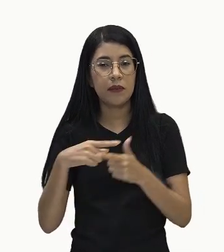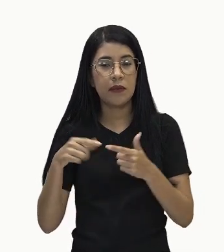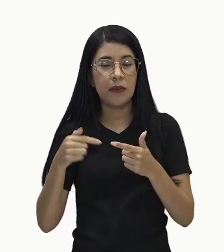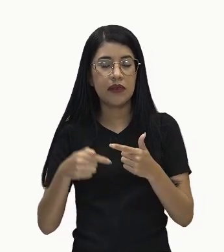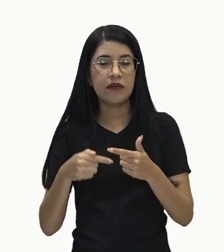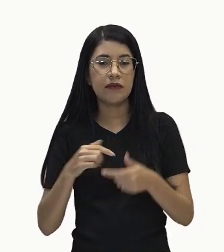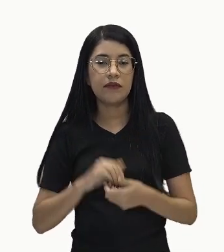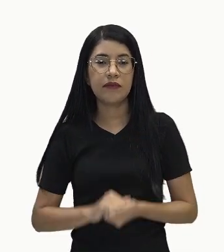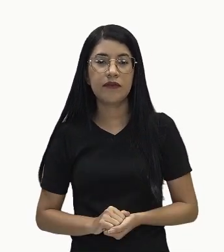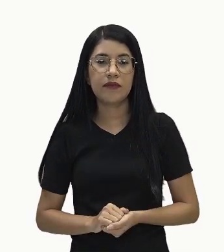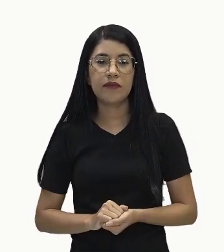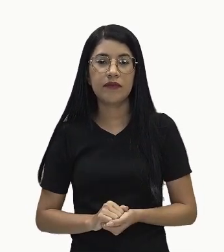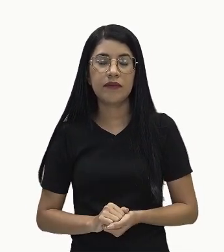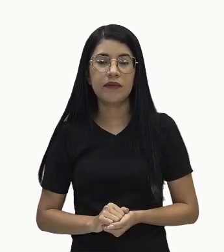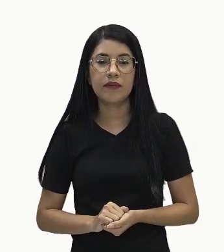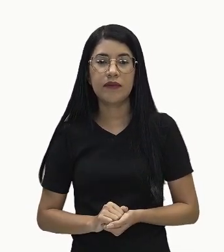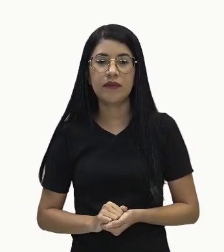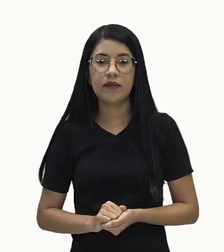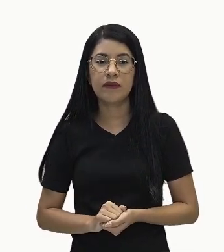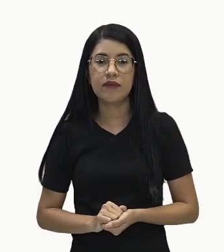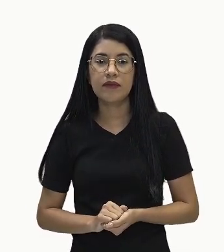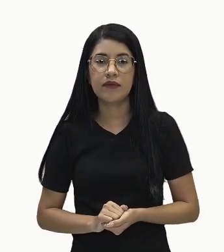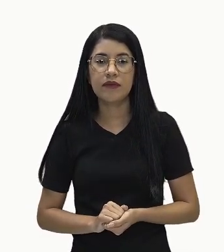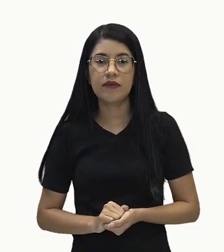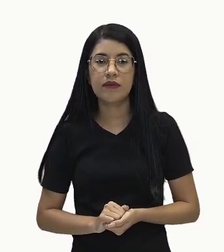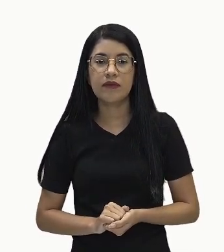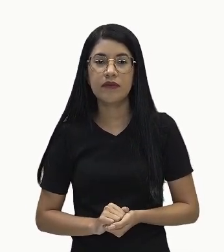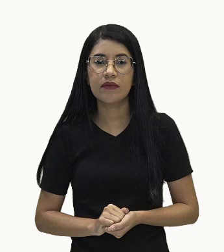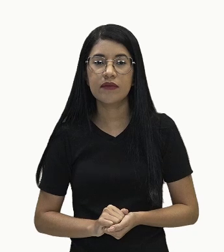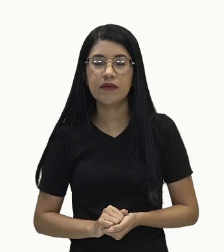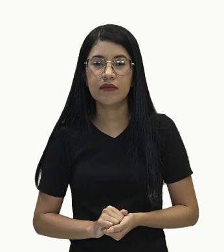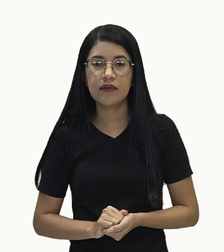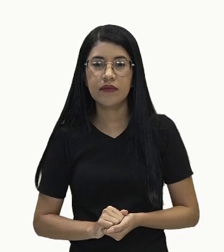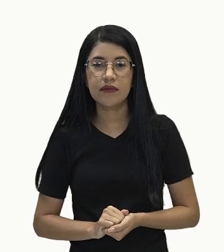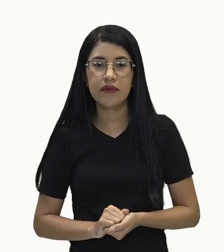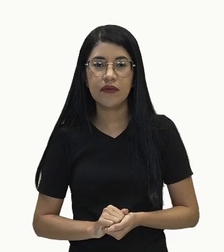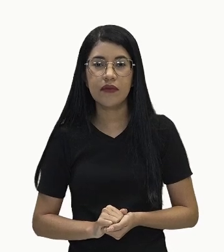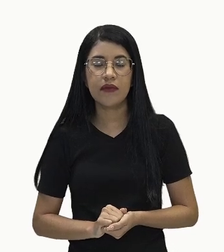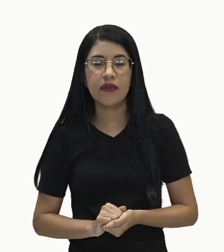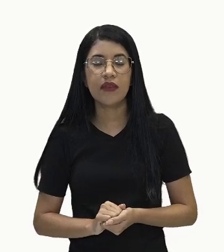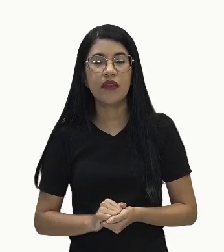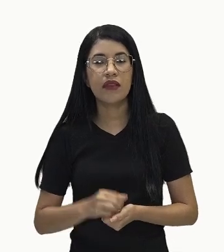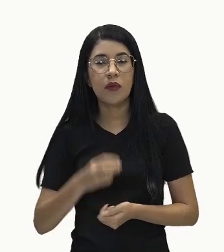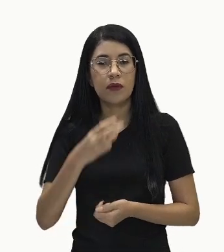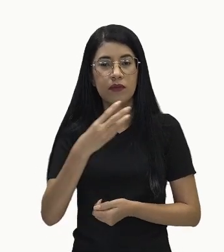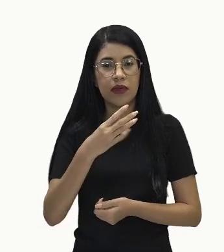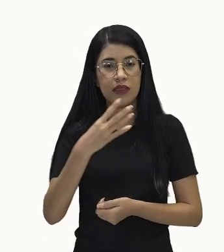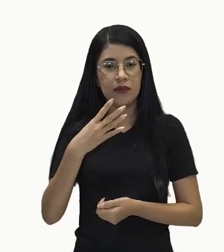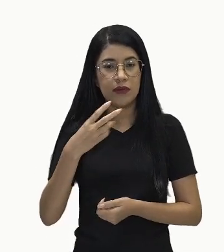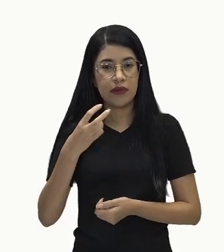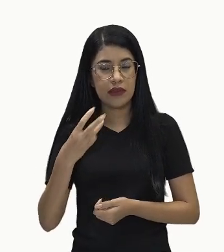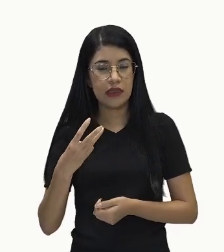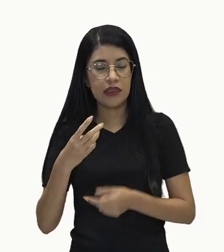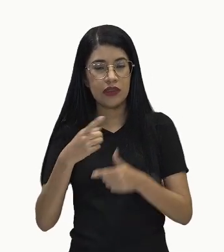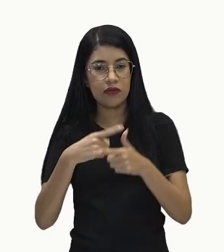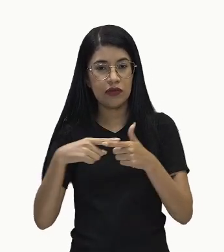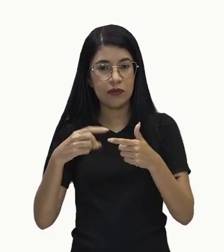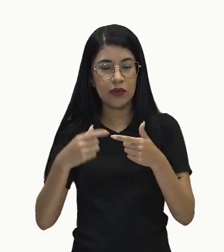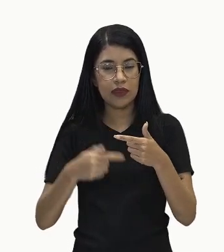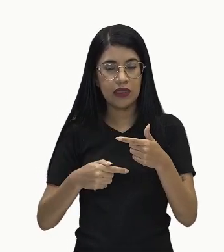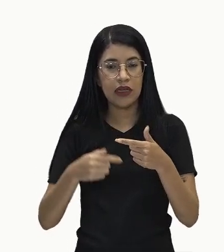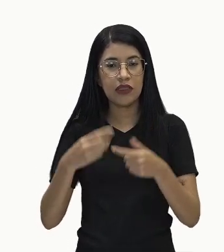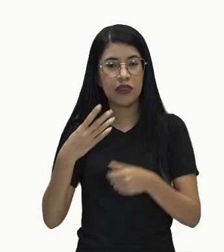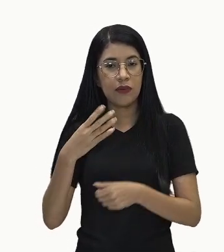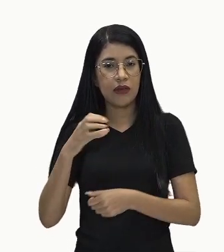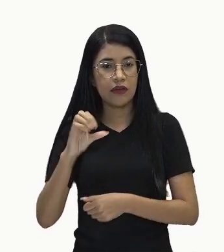ó, 743, né? Eu já trago o resultado pronto aqui, previsto para a gente otimizar o tempo. Dividindo aqui 743